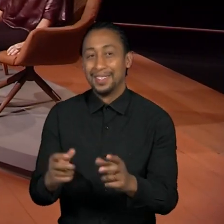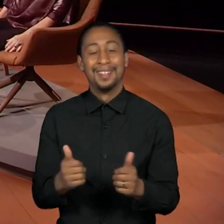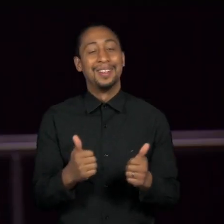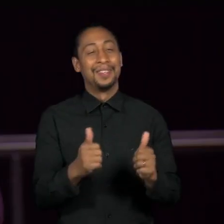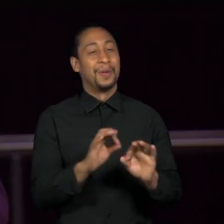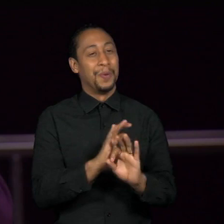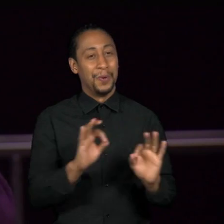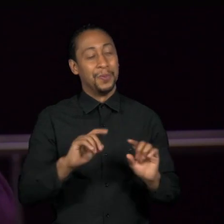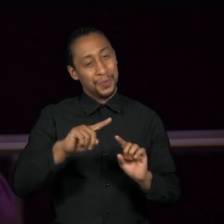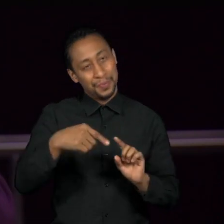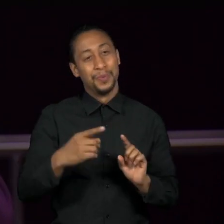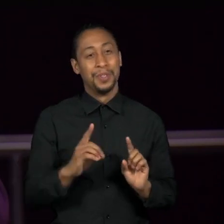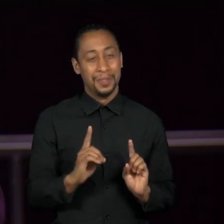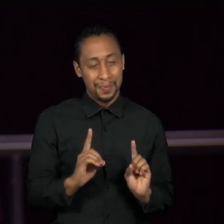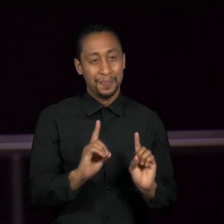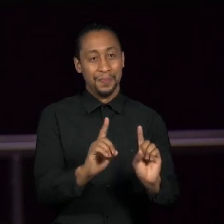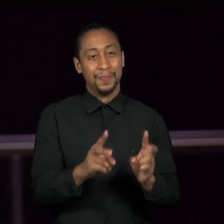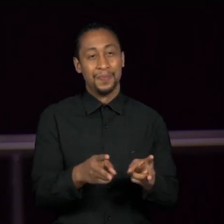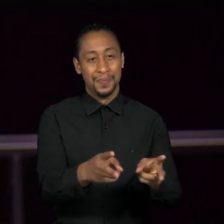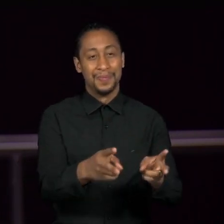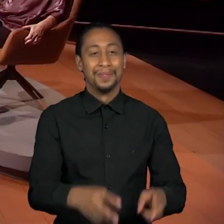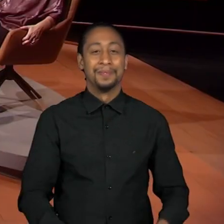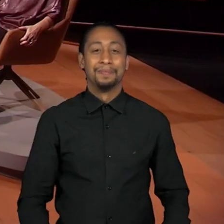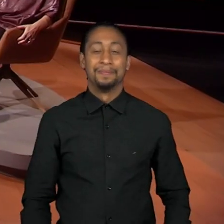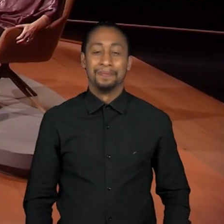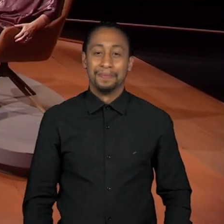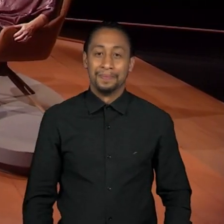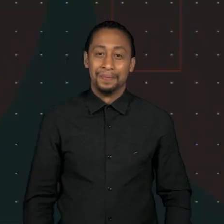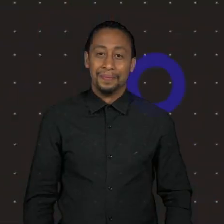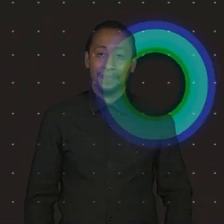bom. Voltamos já com o Persona.